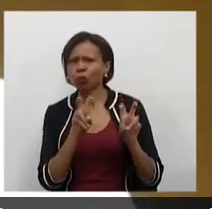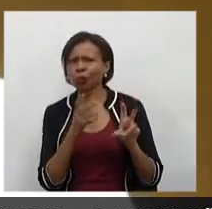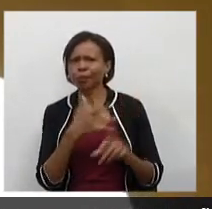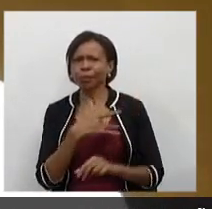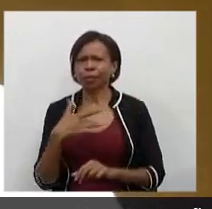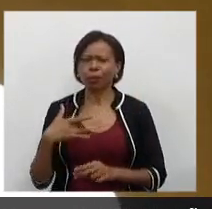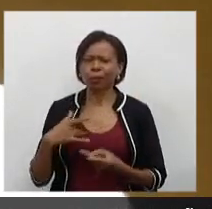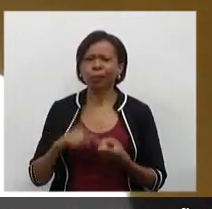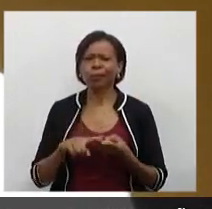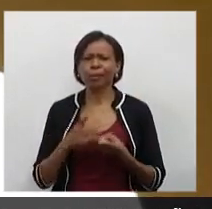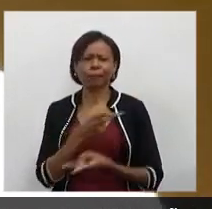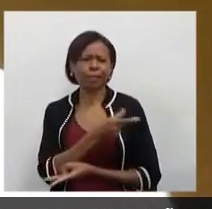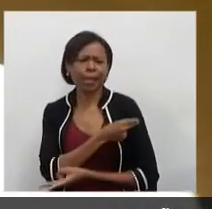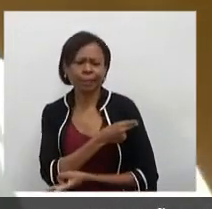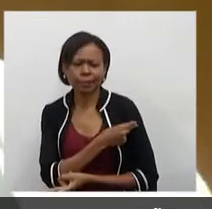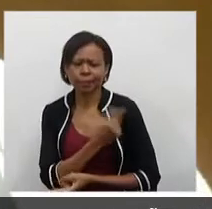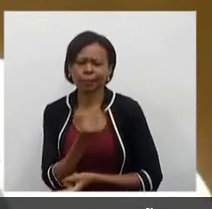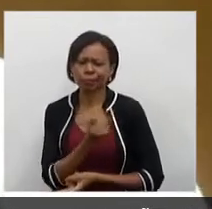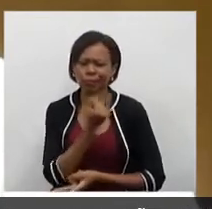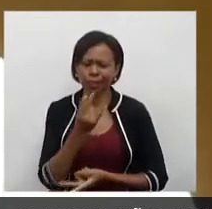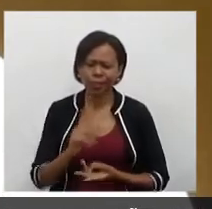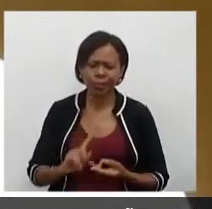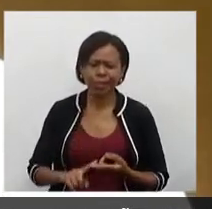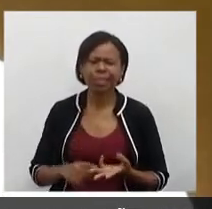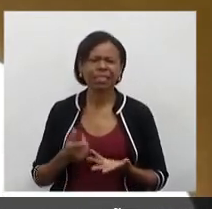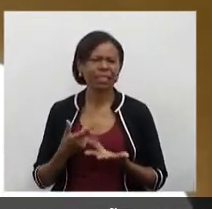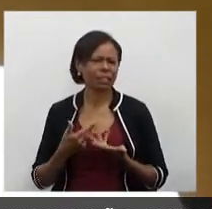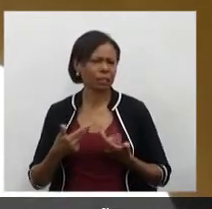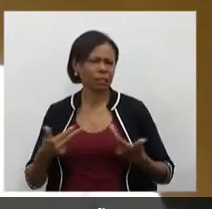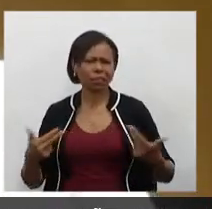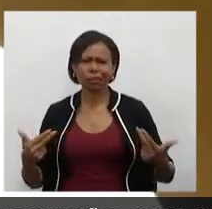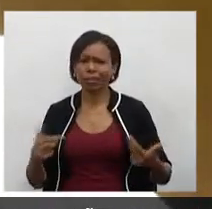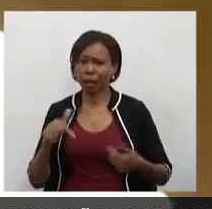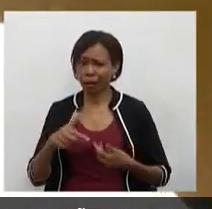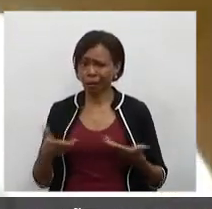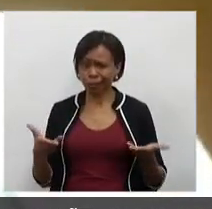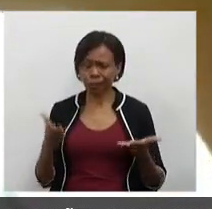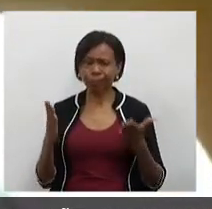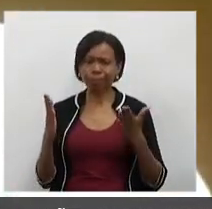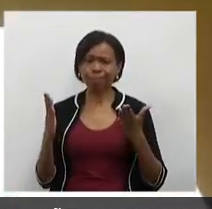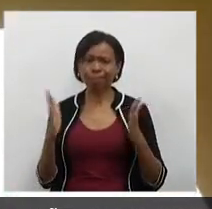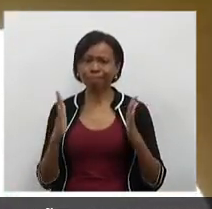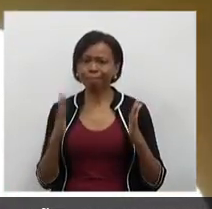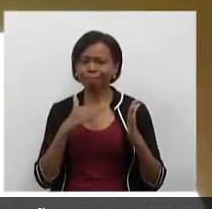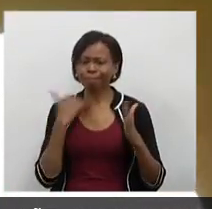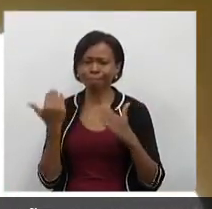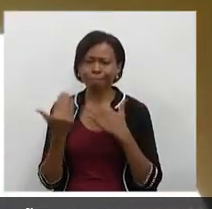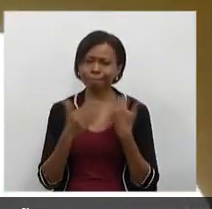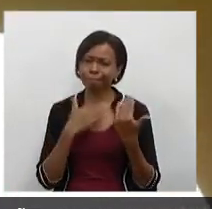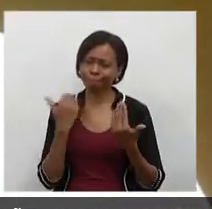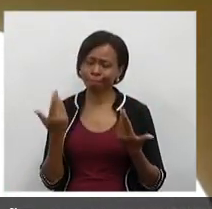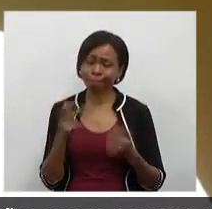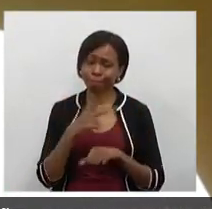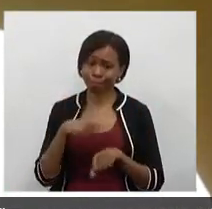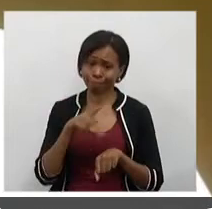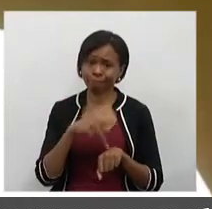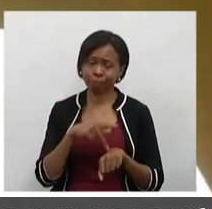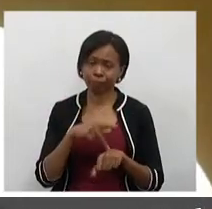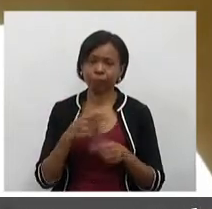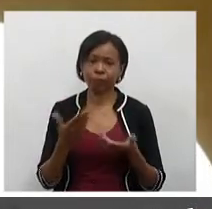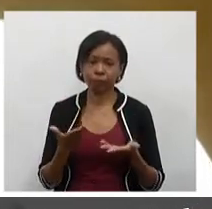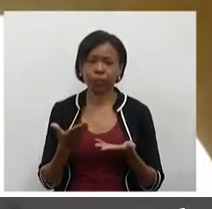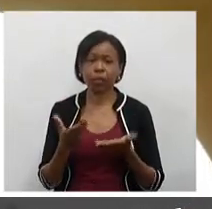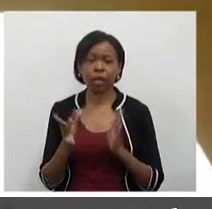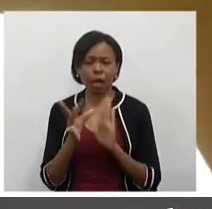vacinação no momento que a gente registra tantas mortes no país, né? Em que pese essa pauta ser